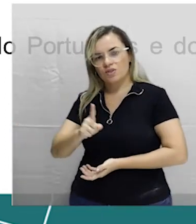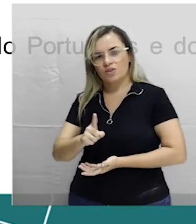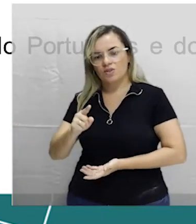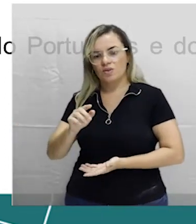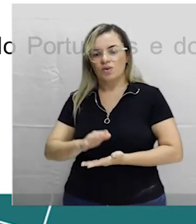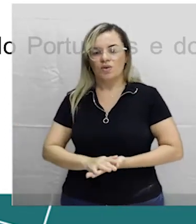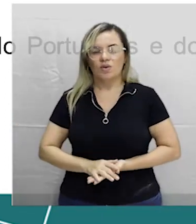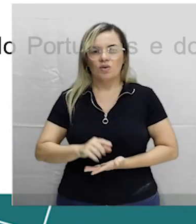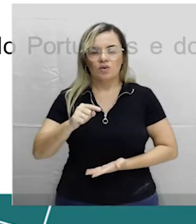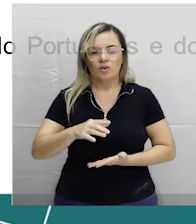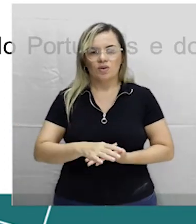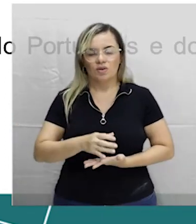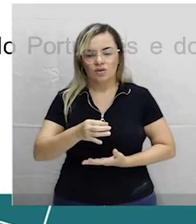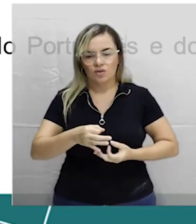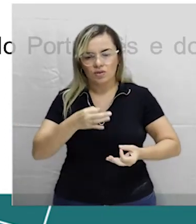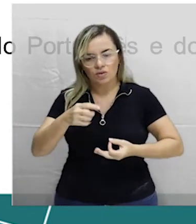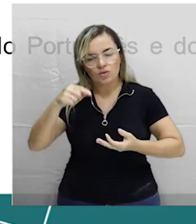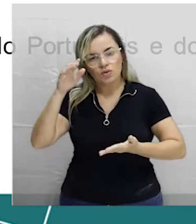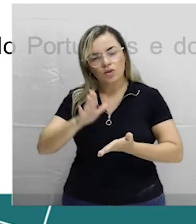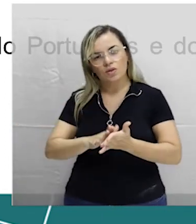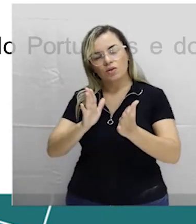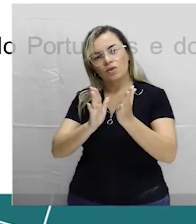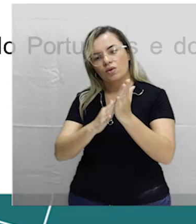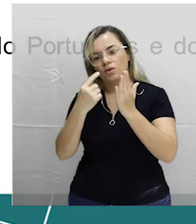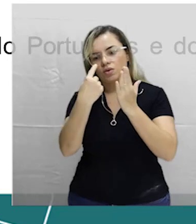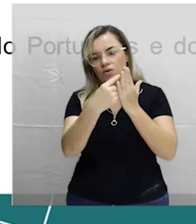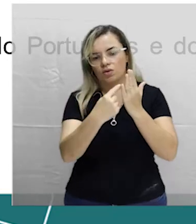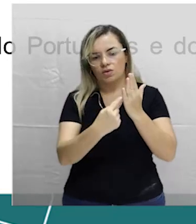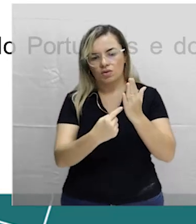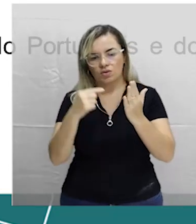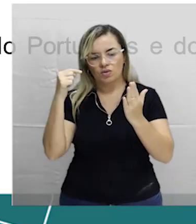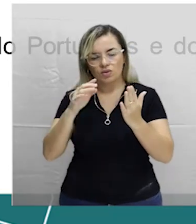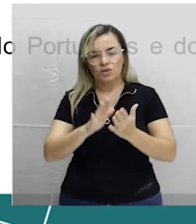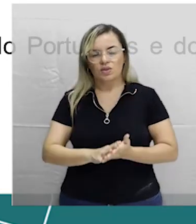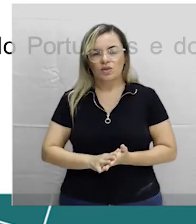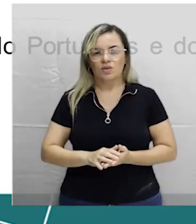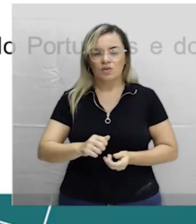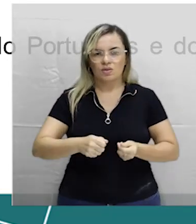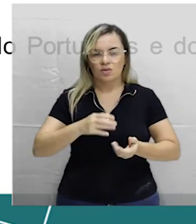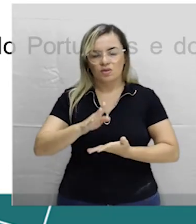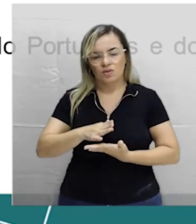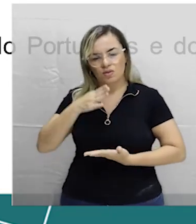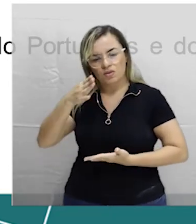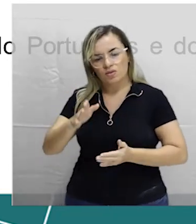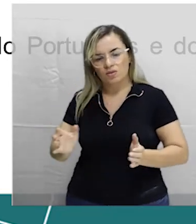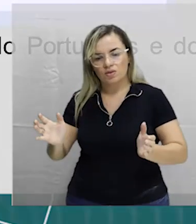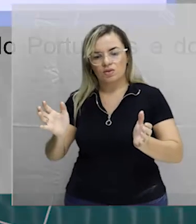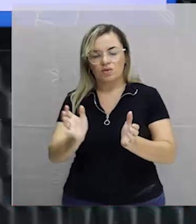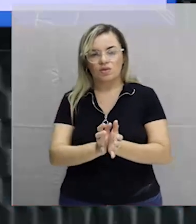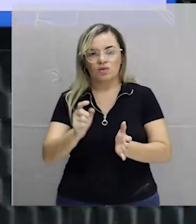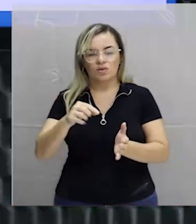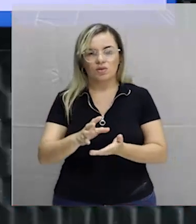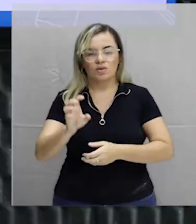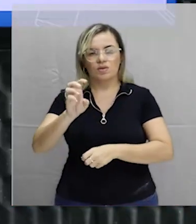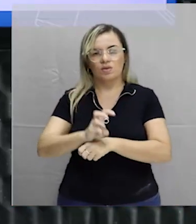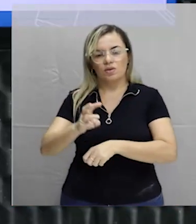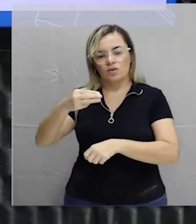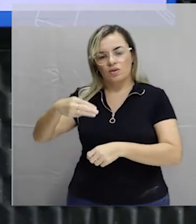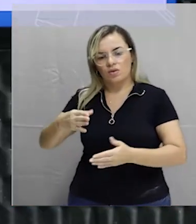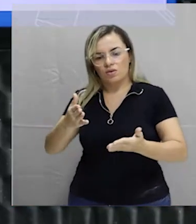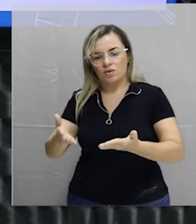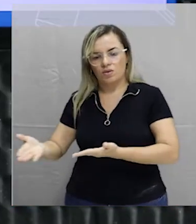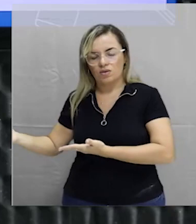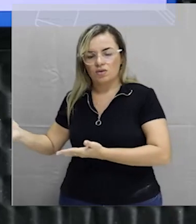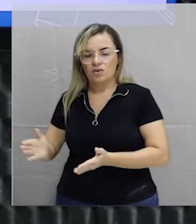cumprimento à risca, além dos abusos da Companhia de Comércio do Maranhão e